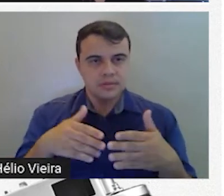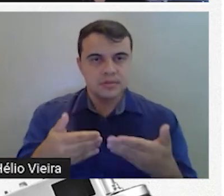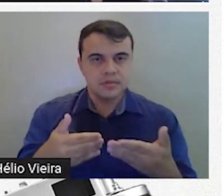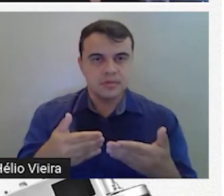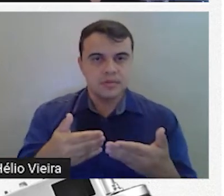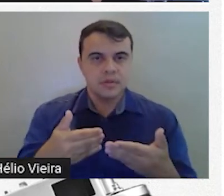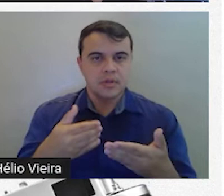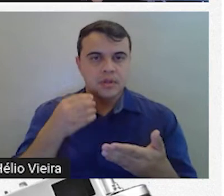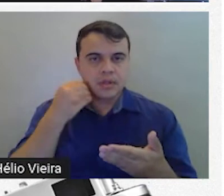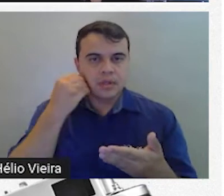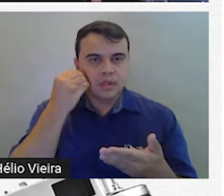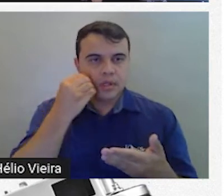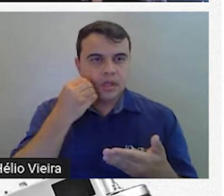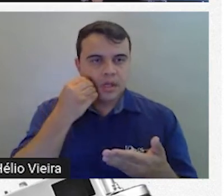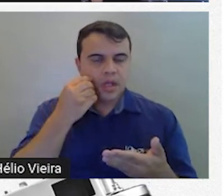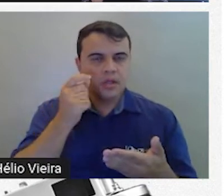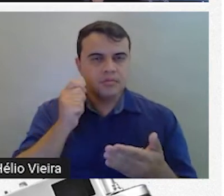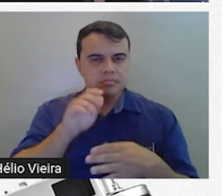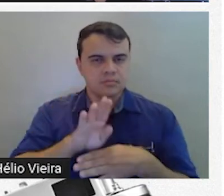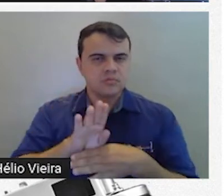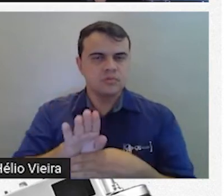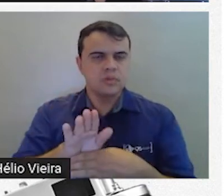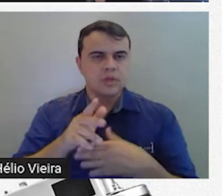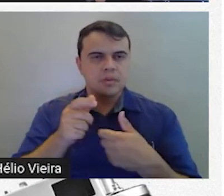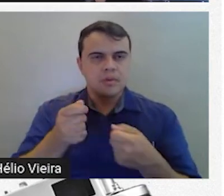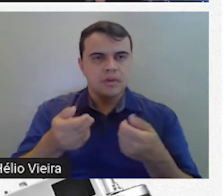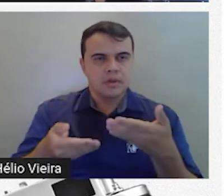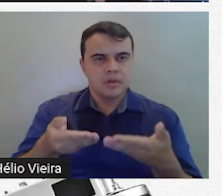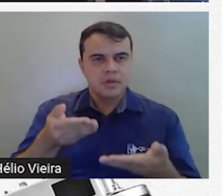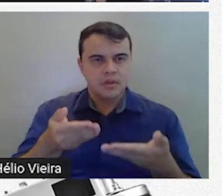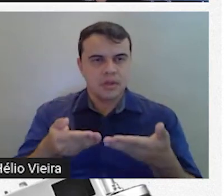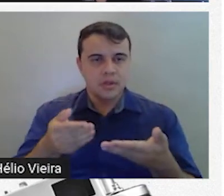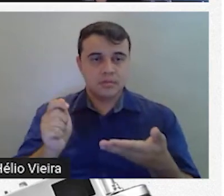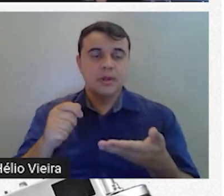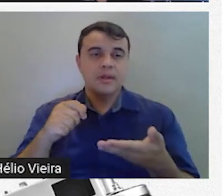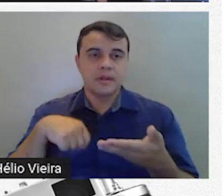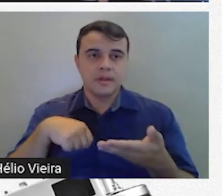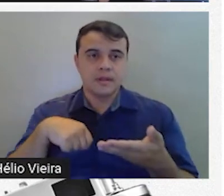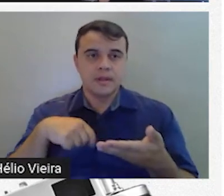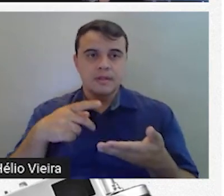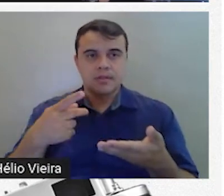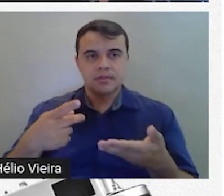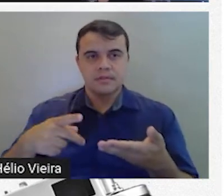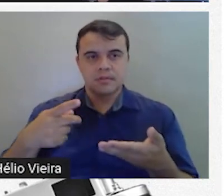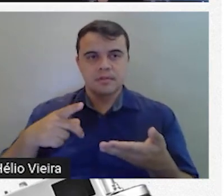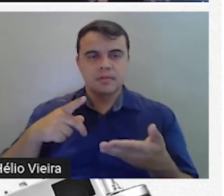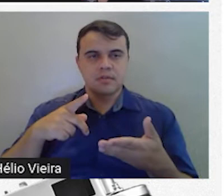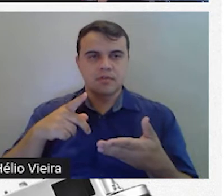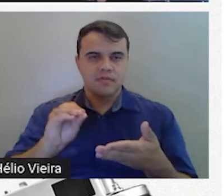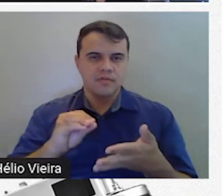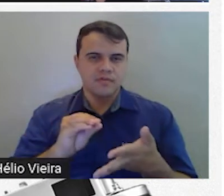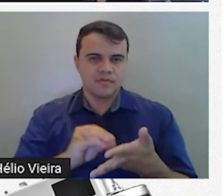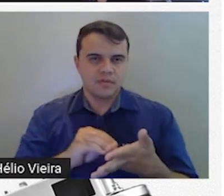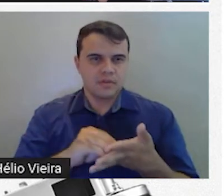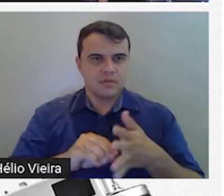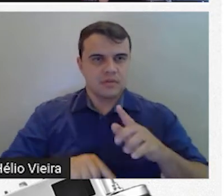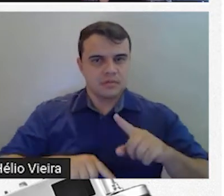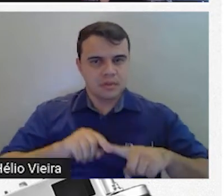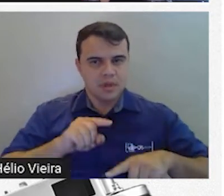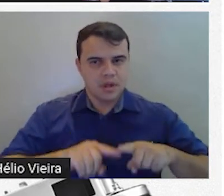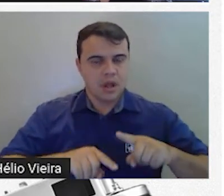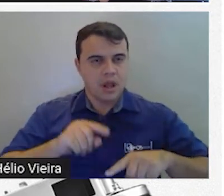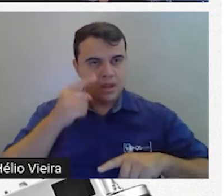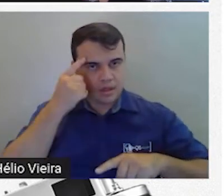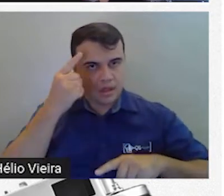para tentar amenizar, tentar driblar um pouco dessa falta também de equipamento, a